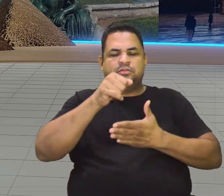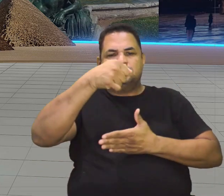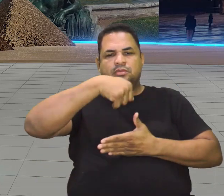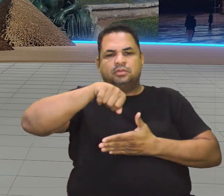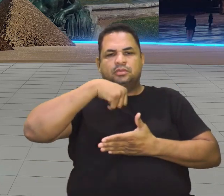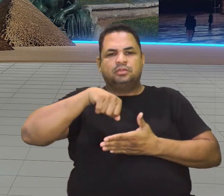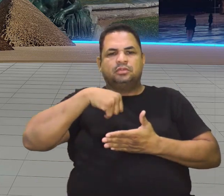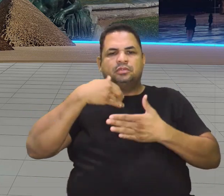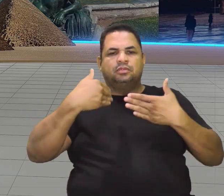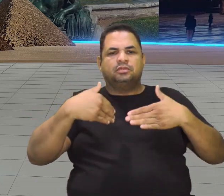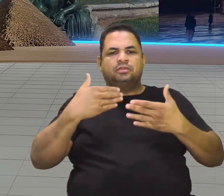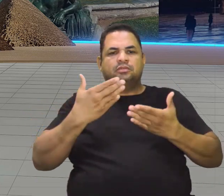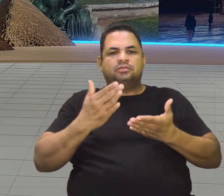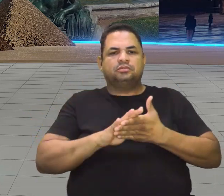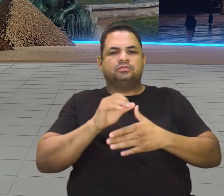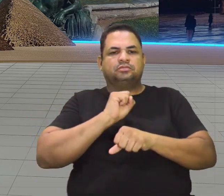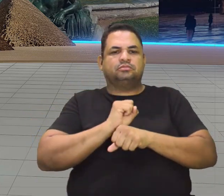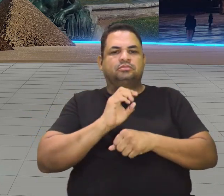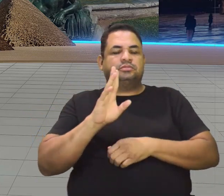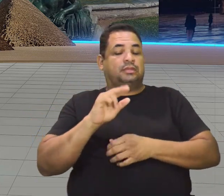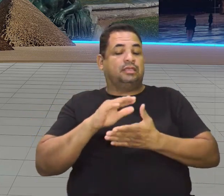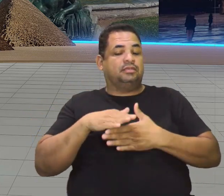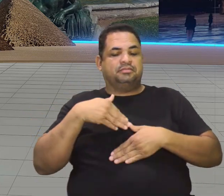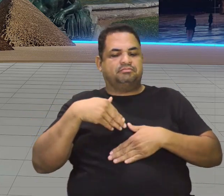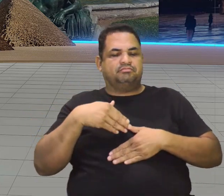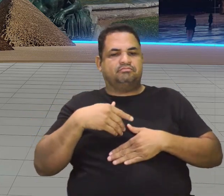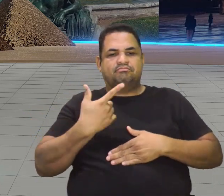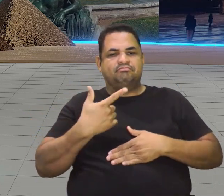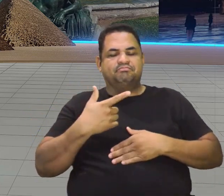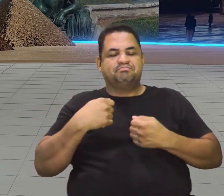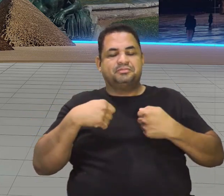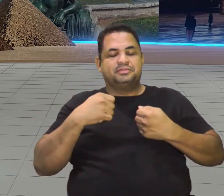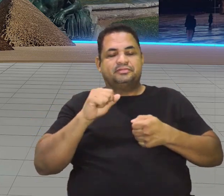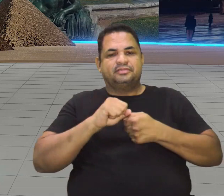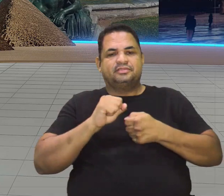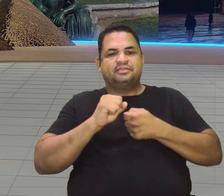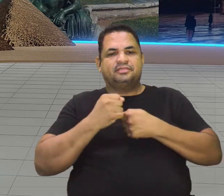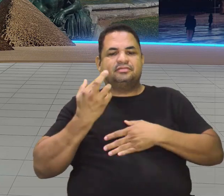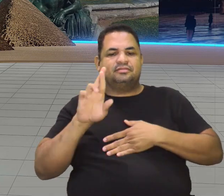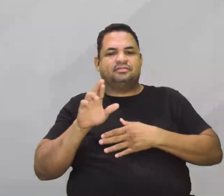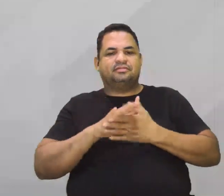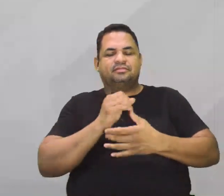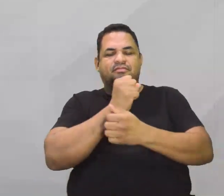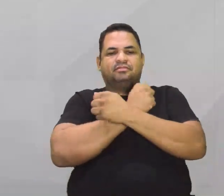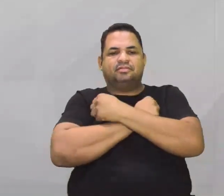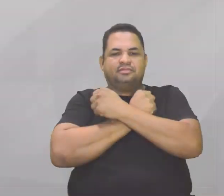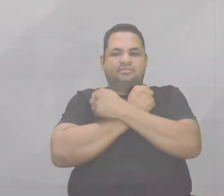vocês. E eu espero que ninguém fique para recuperação. Mas até lá. Um abraço.